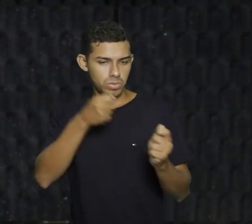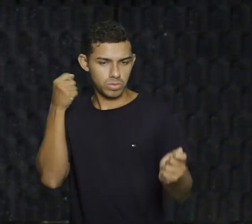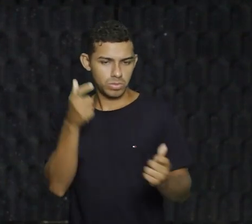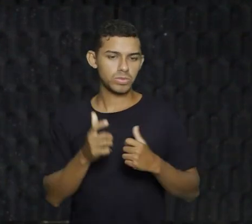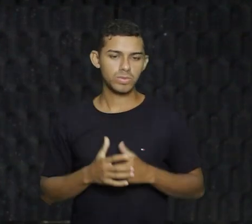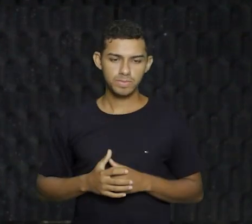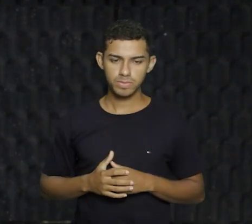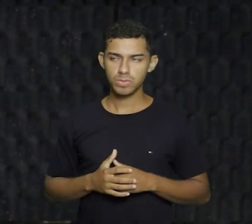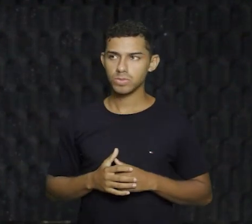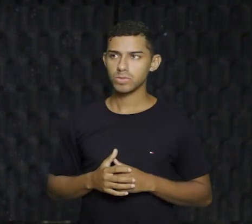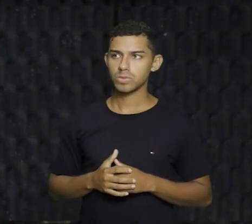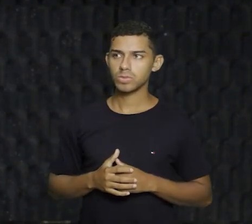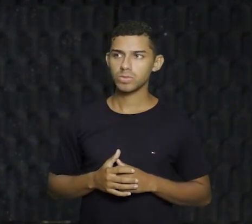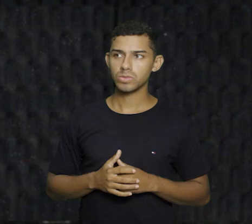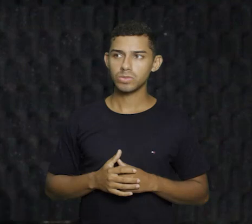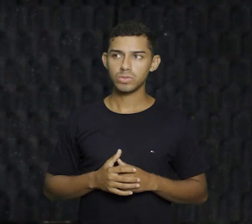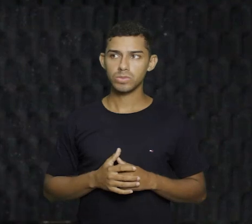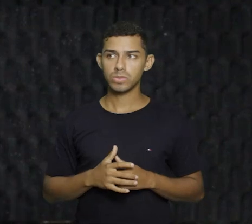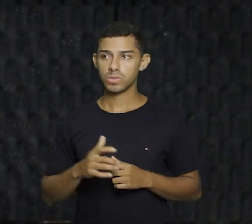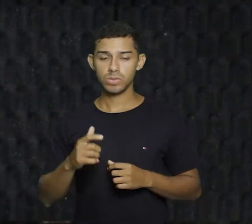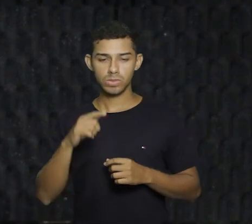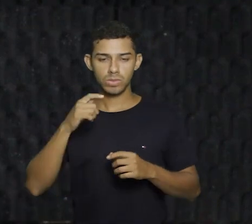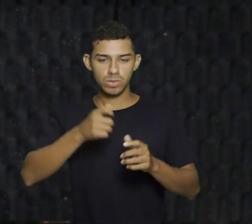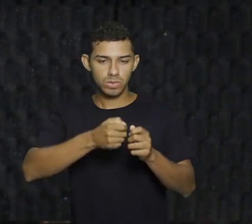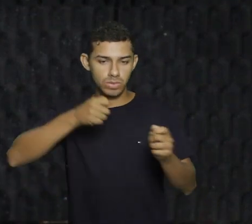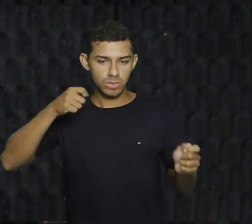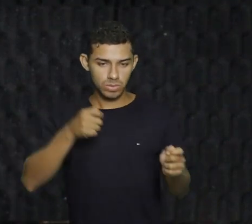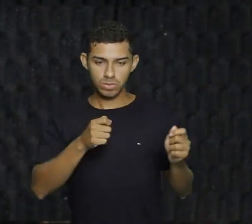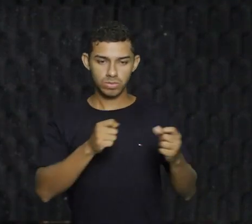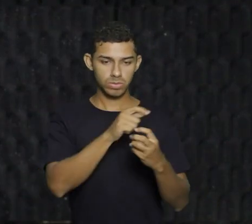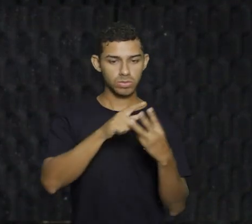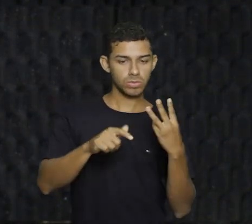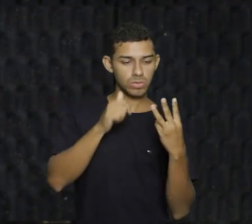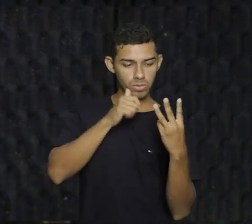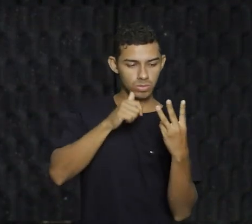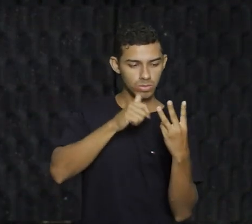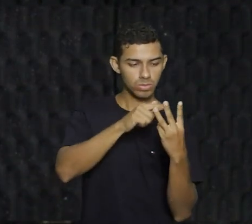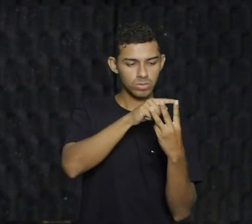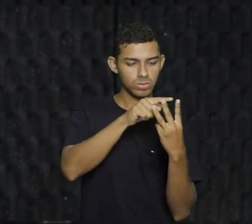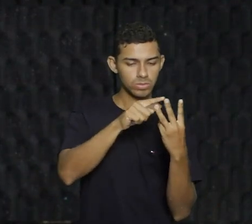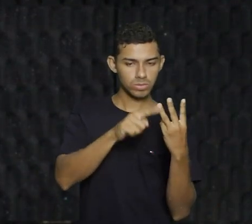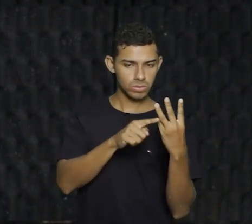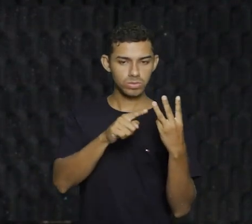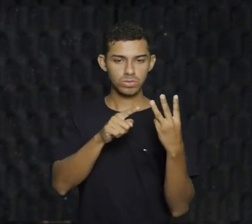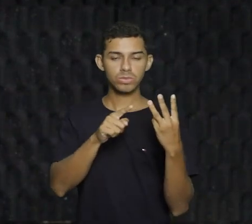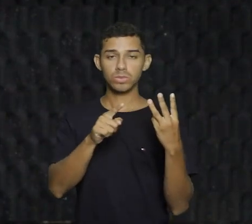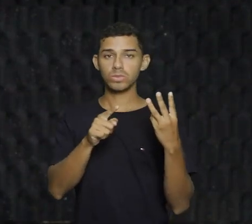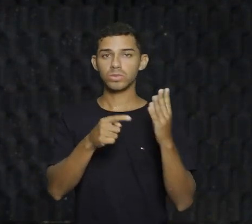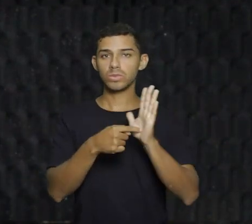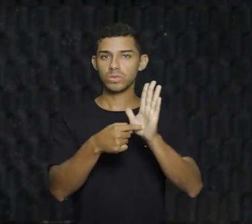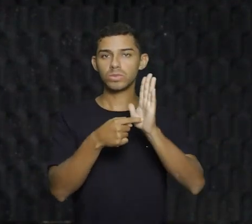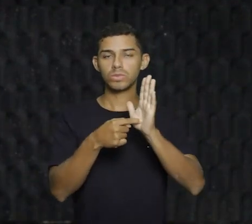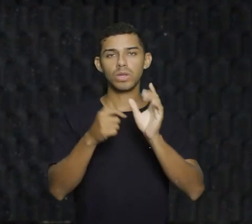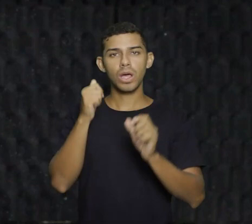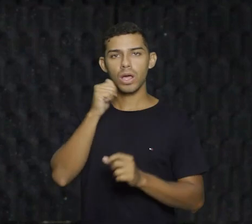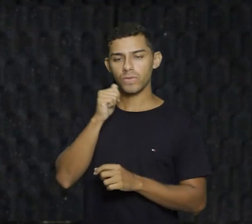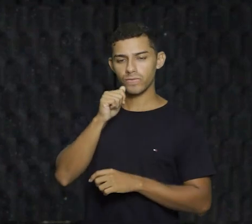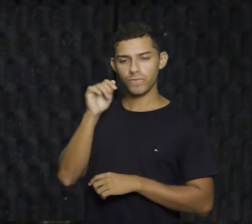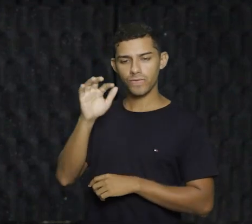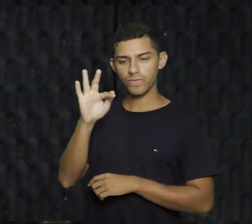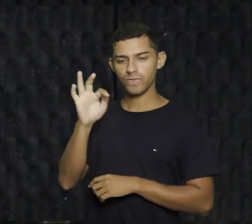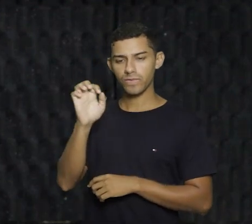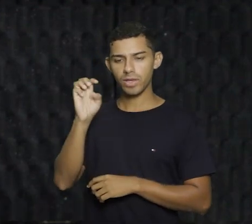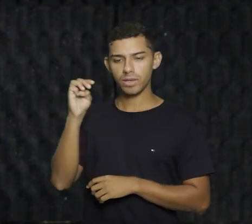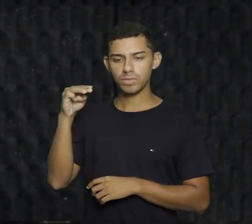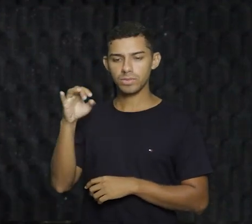flecha. O garotinho aponta a flecha para as 3 mulheres, são as 3 ninfas, que nesse caso representam a feminilidade, mas também a mulher